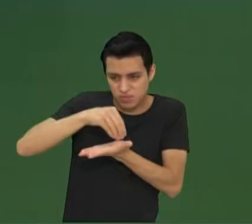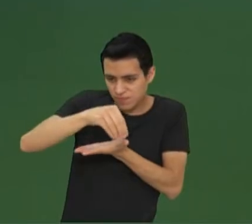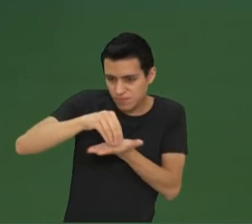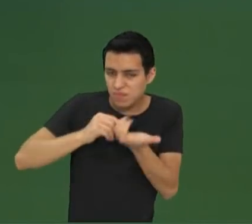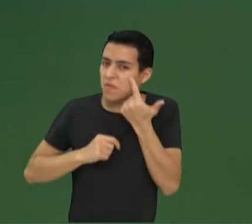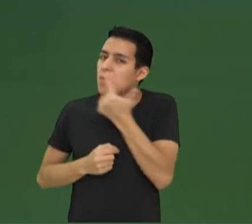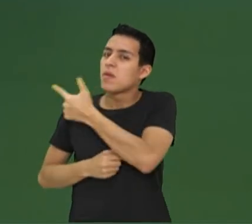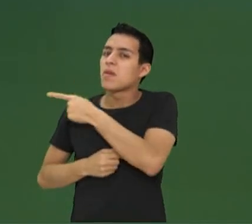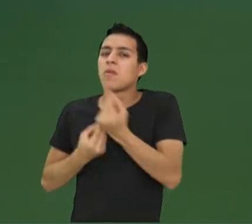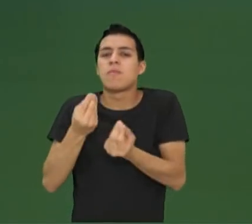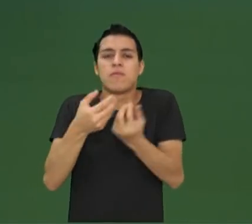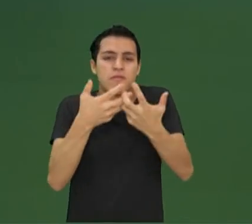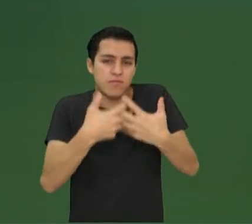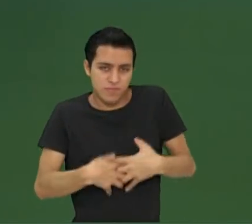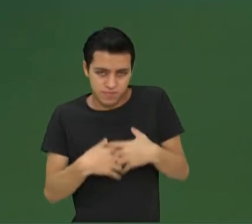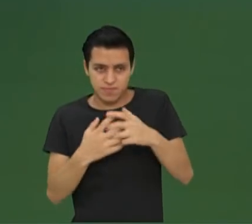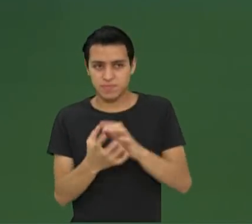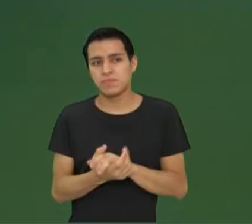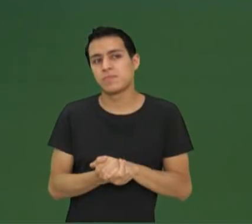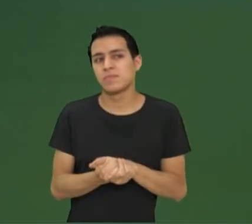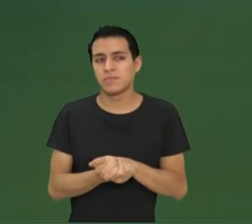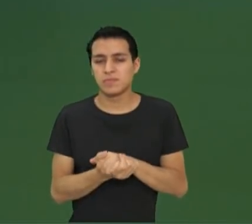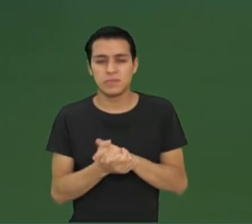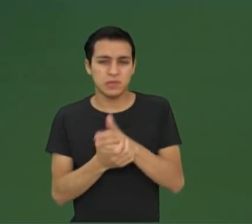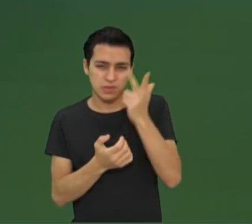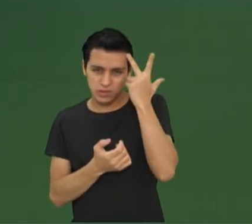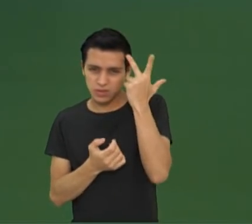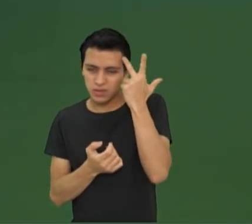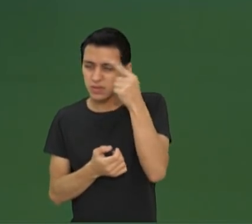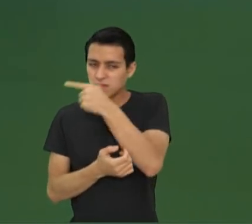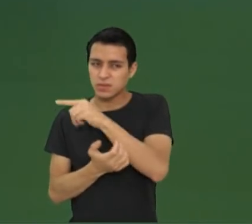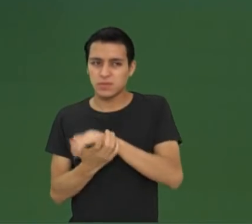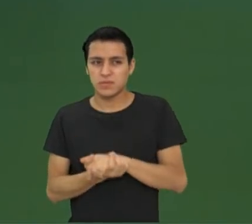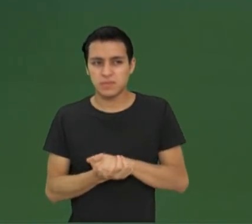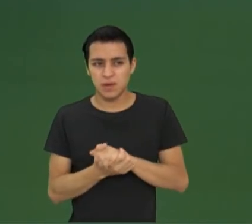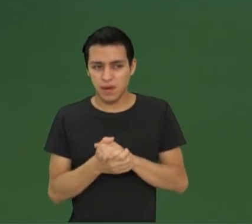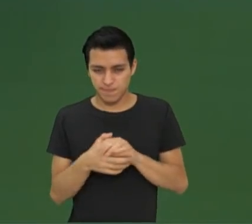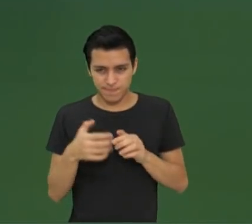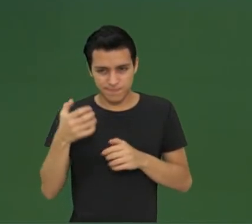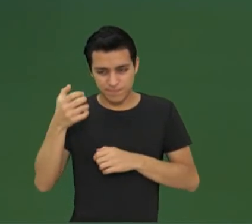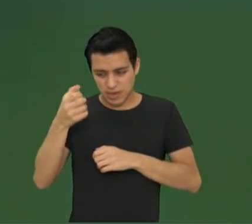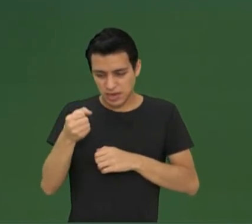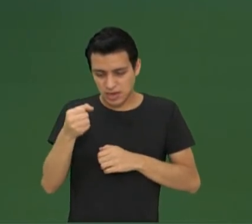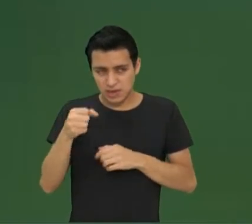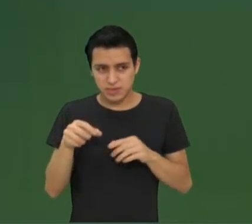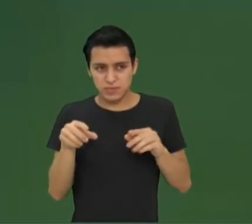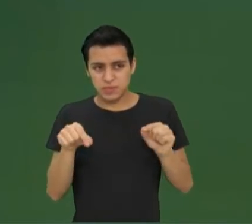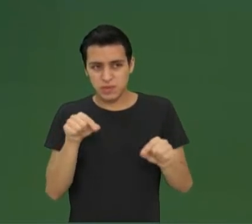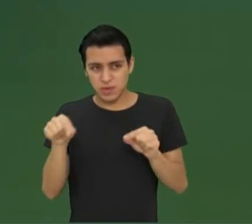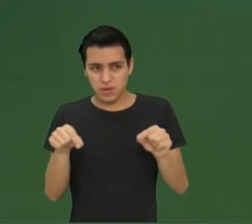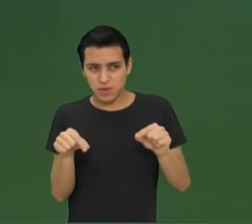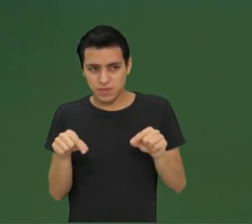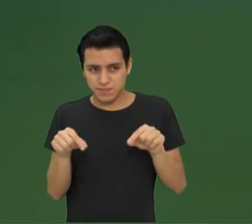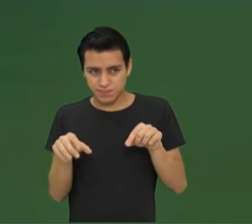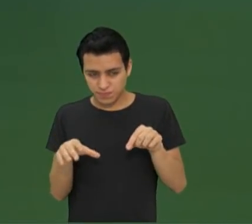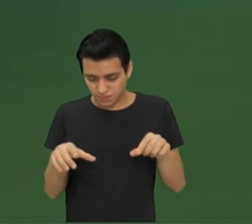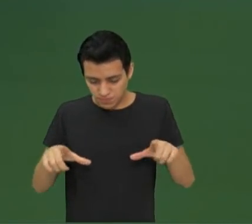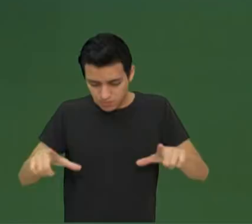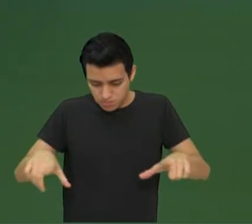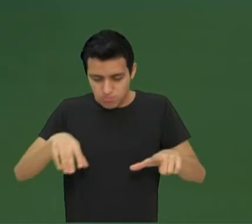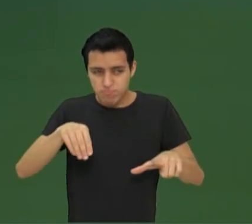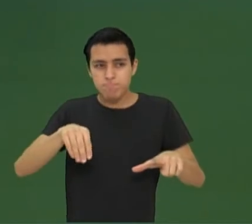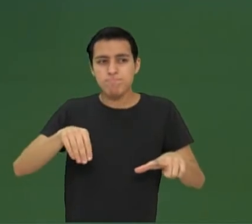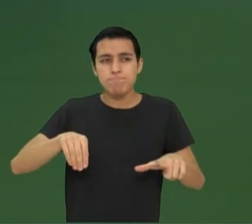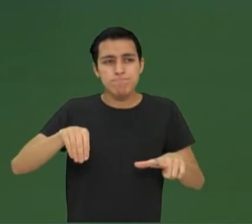como que ele funciona. O mate do pastor, o padrão dele. As peças brancas abrem avançando com o peão na casa E4. E